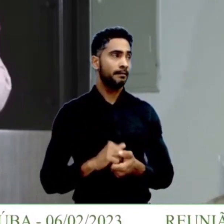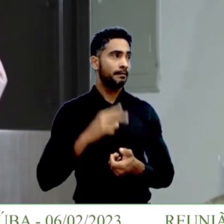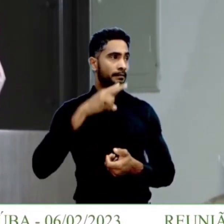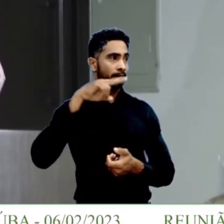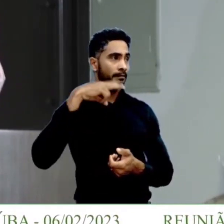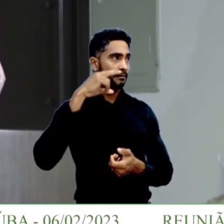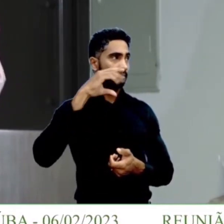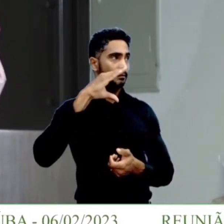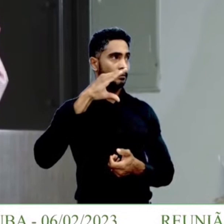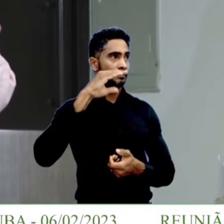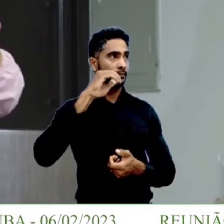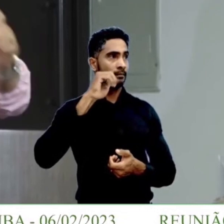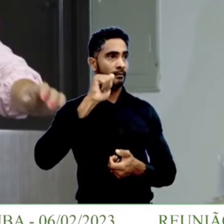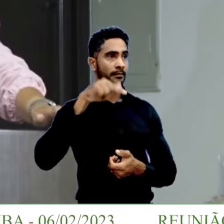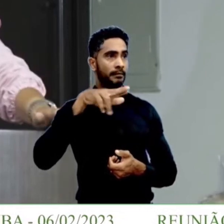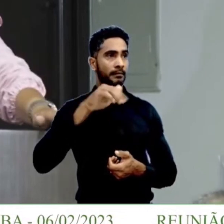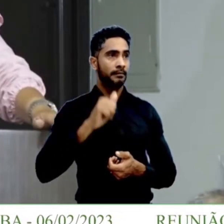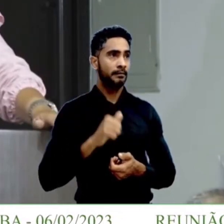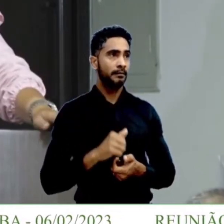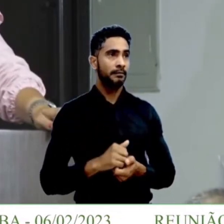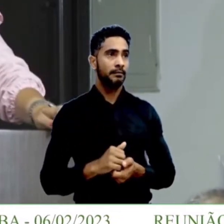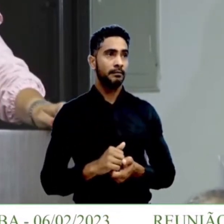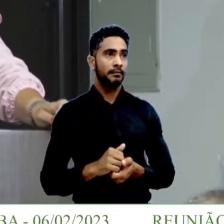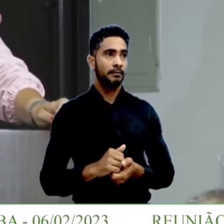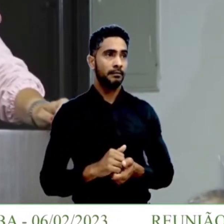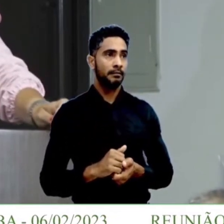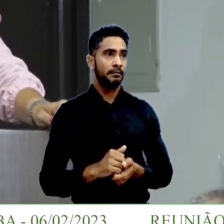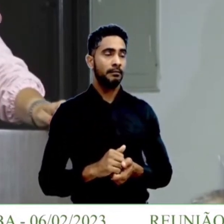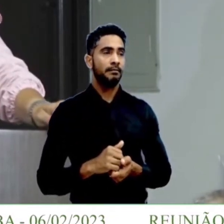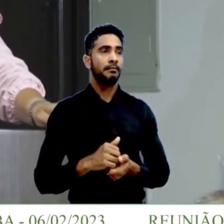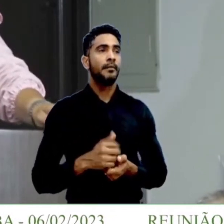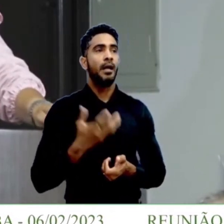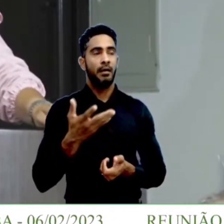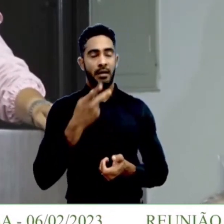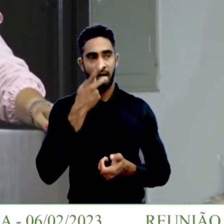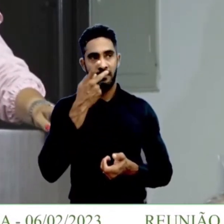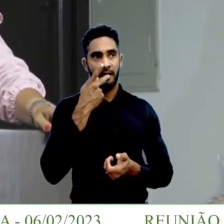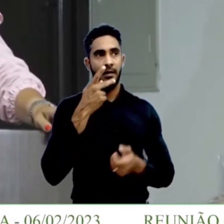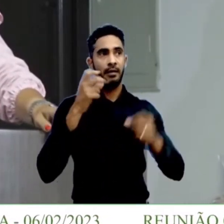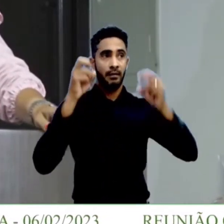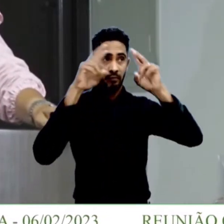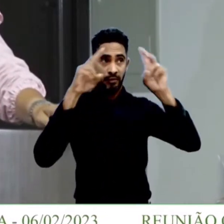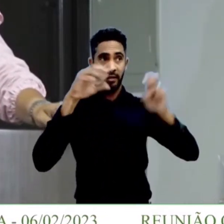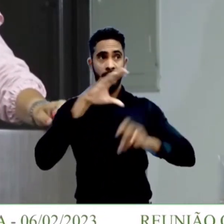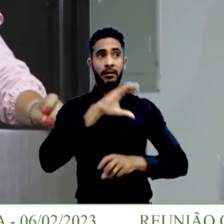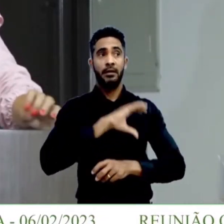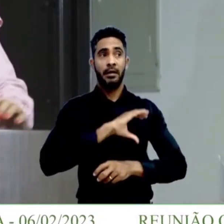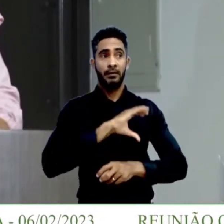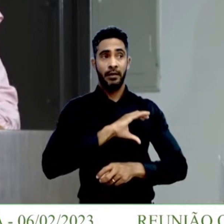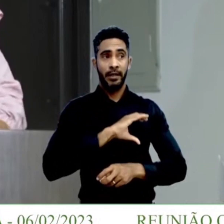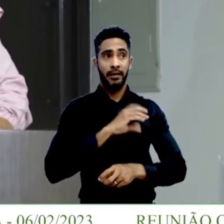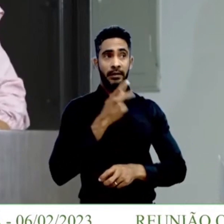Carmelina. Eu quero enaltecer também, né, o tema que a nobre colega está